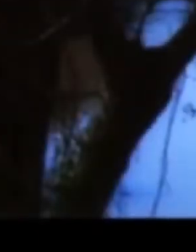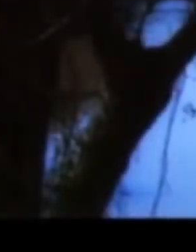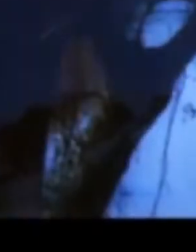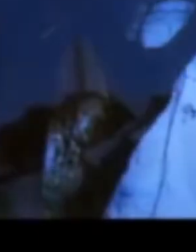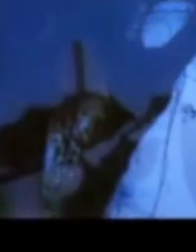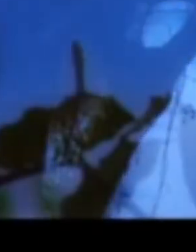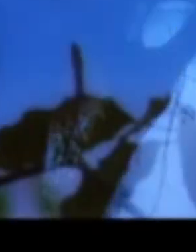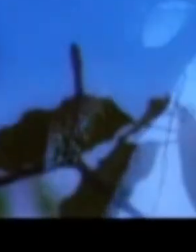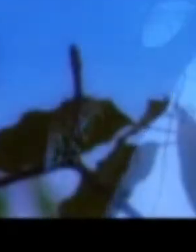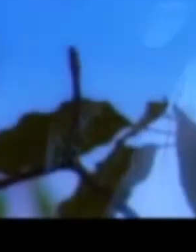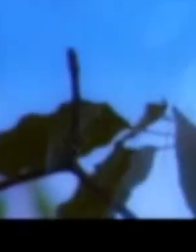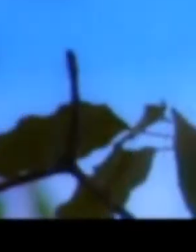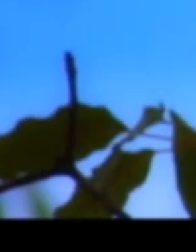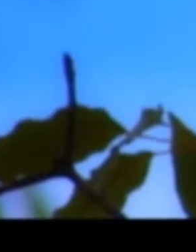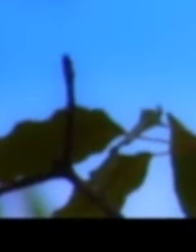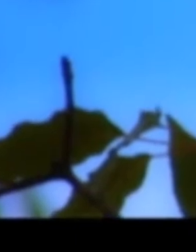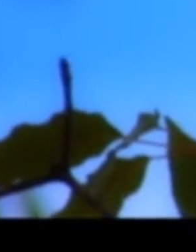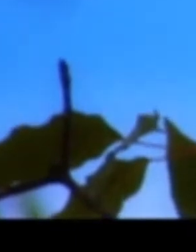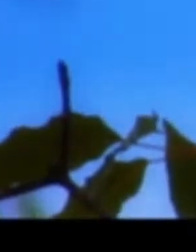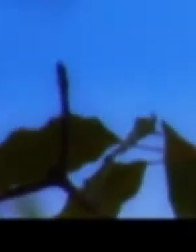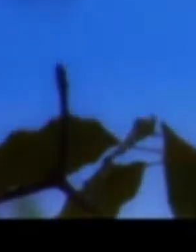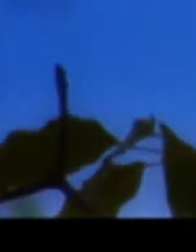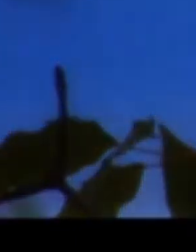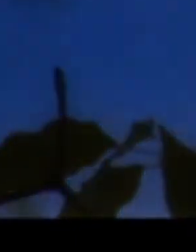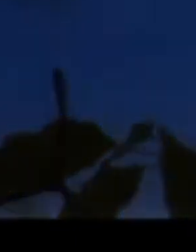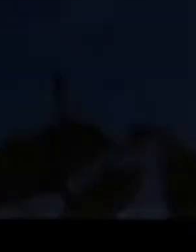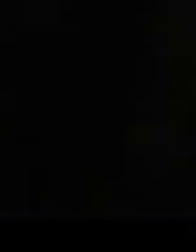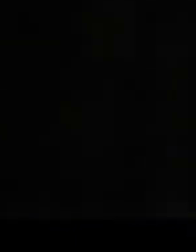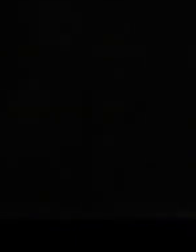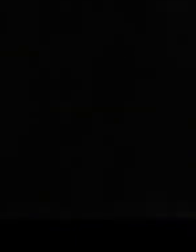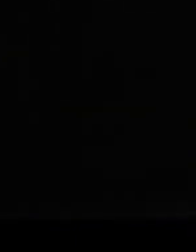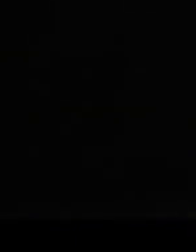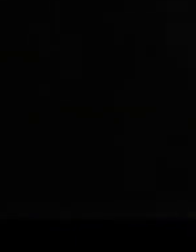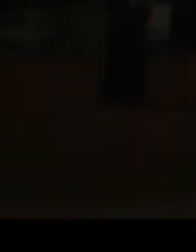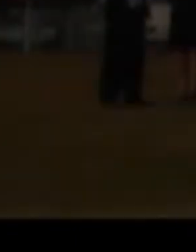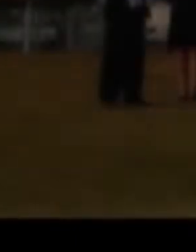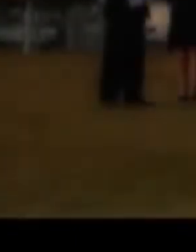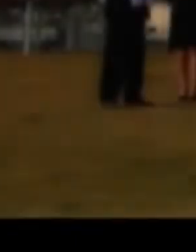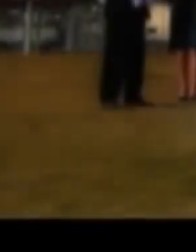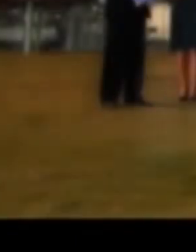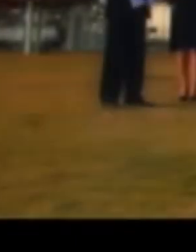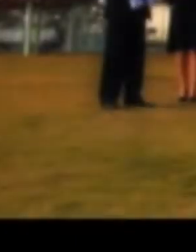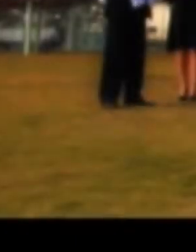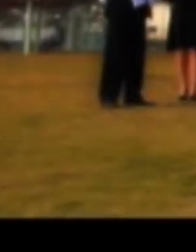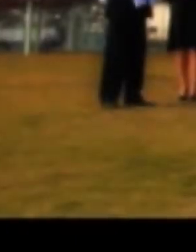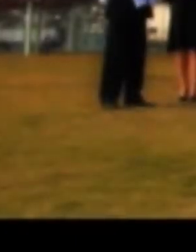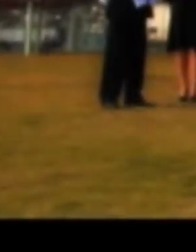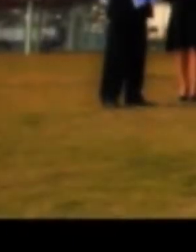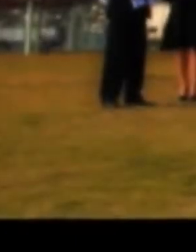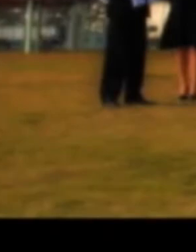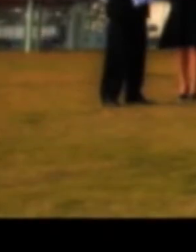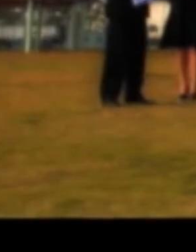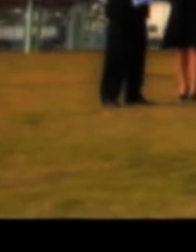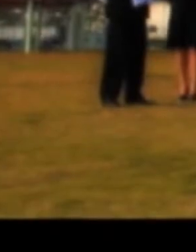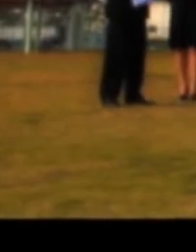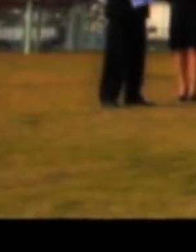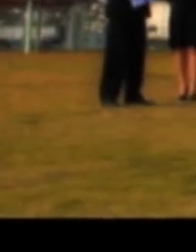Santos, Paulinho dos Condutores, Fernando da Ótica Original, Patrícia